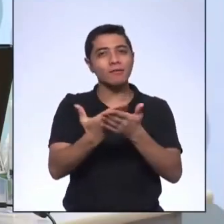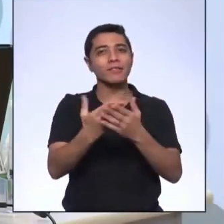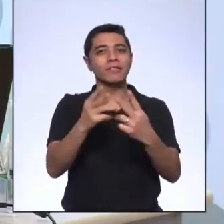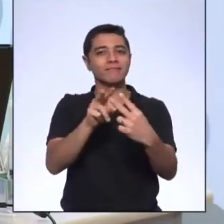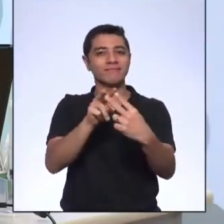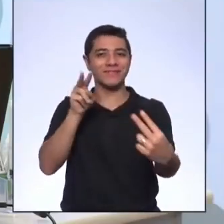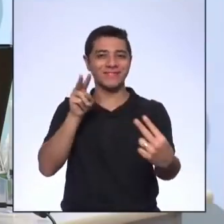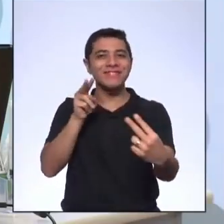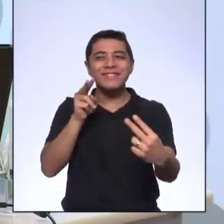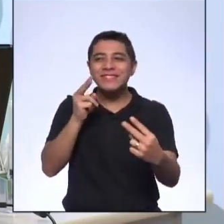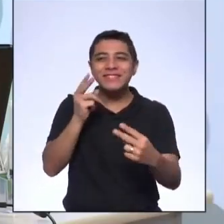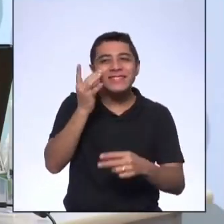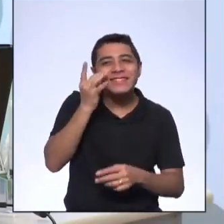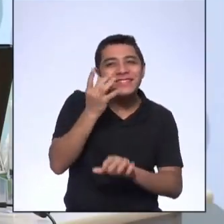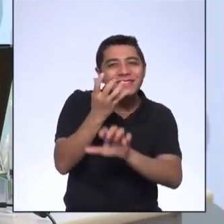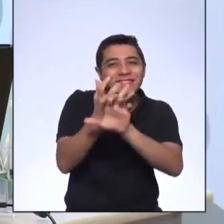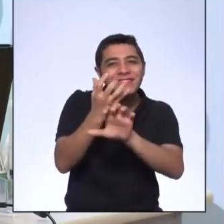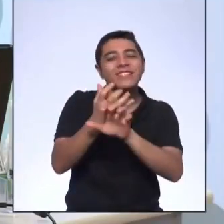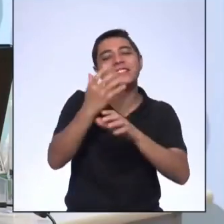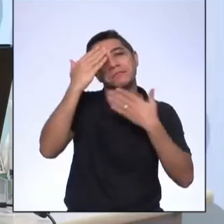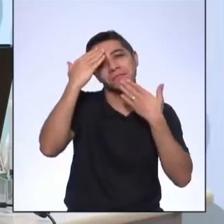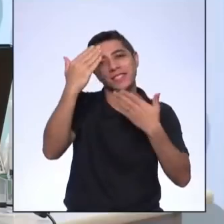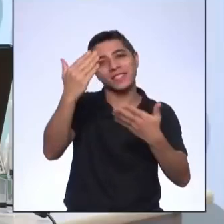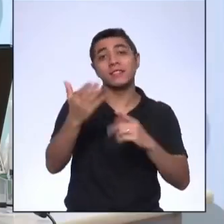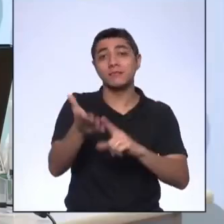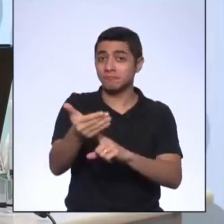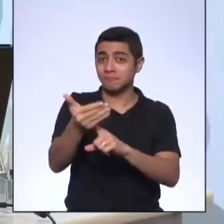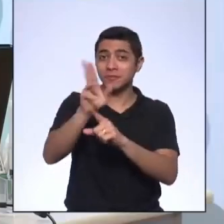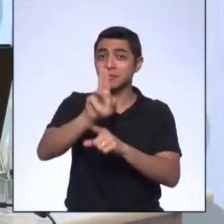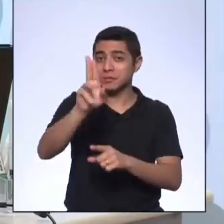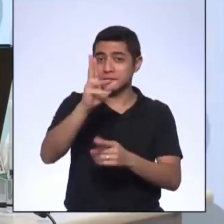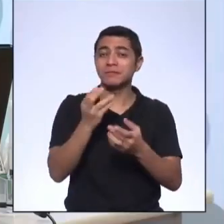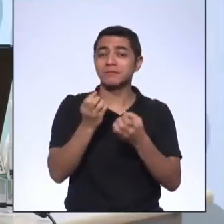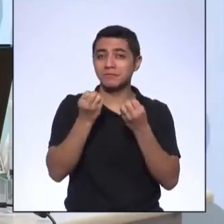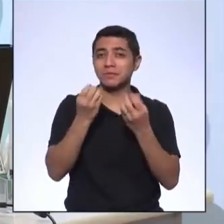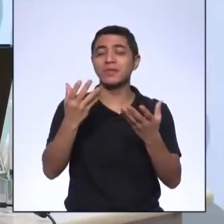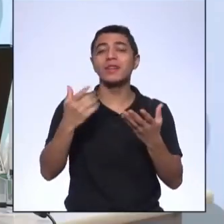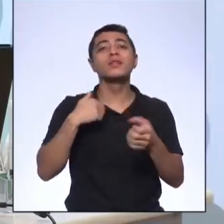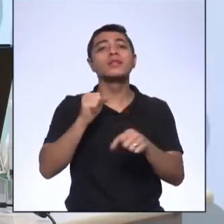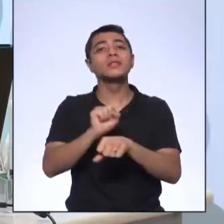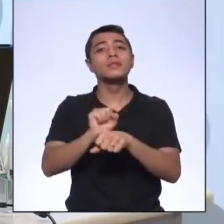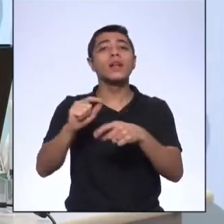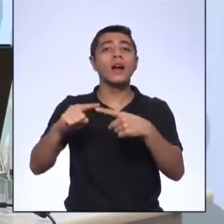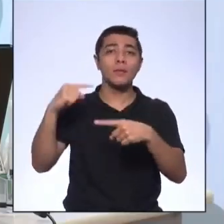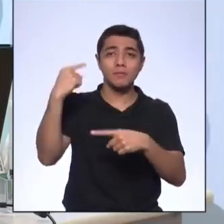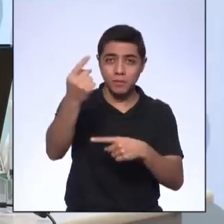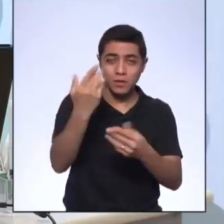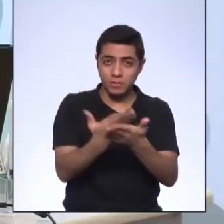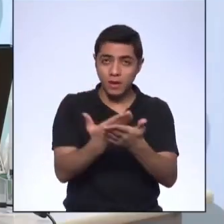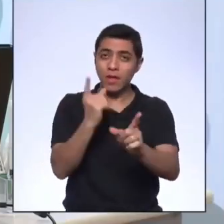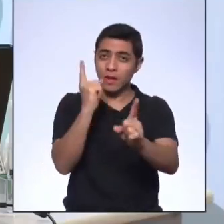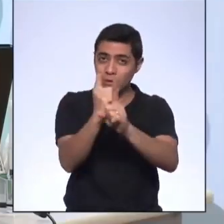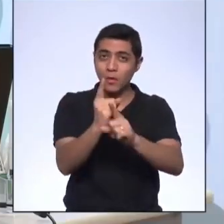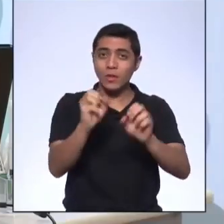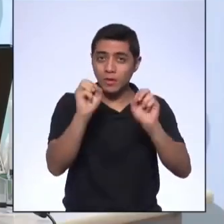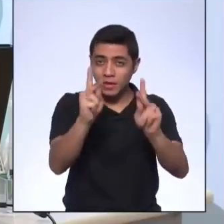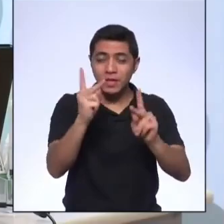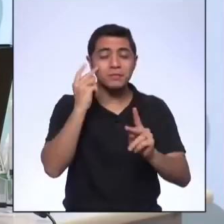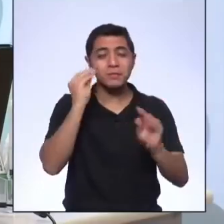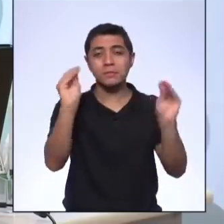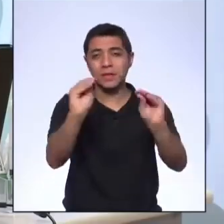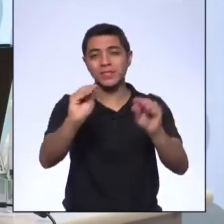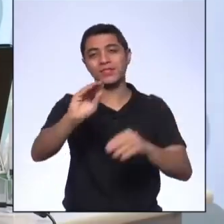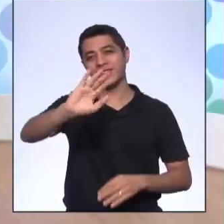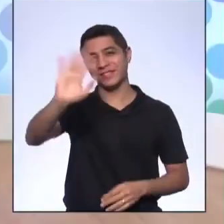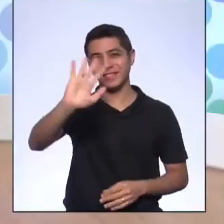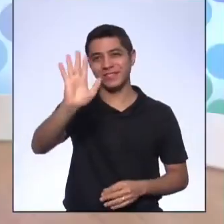né, nessa aula mediada pela tecnologia, e aguardo vocês na próxima aula. Um beijo e é isso